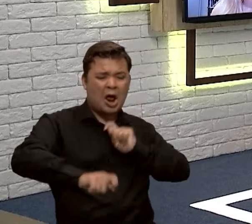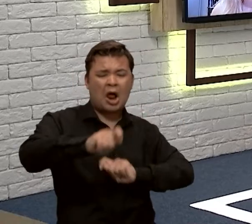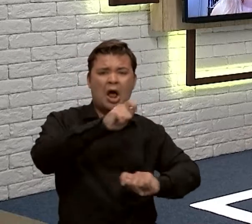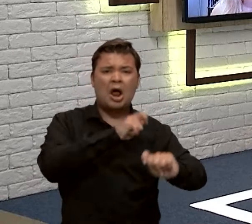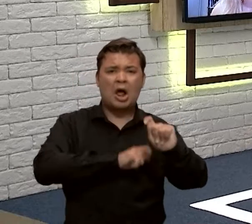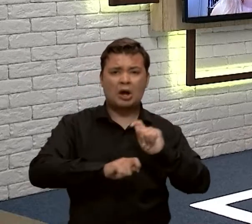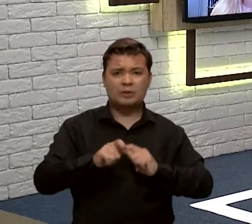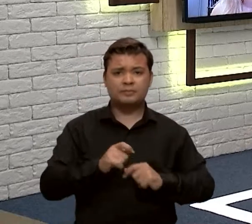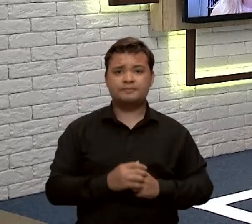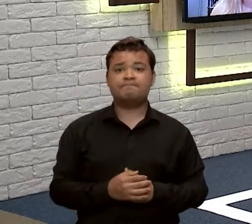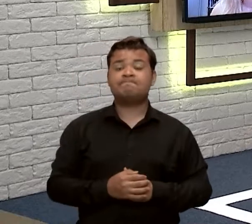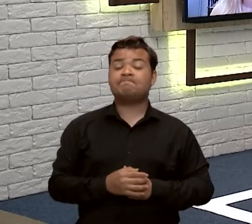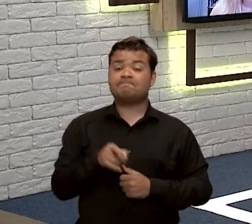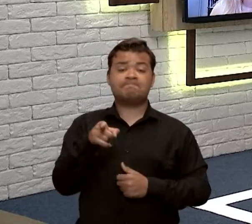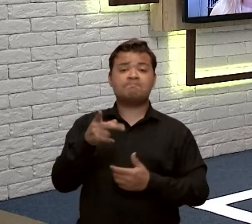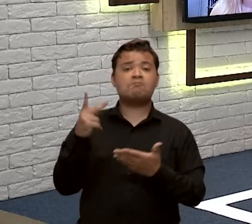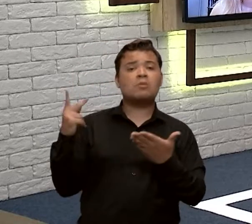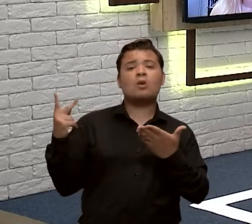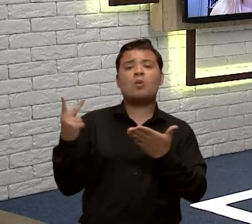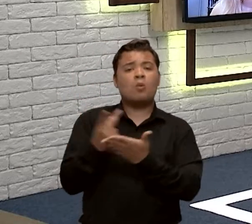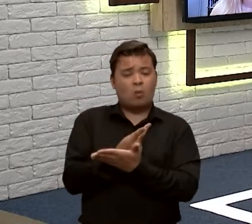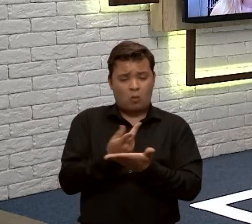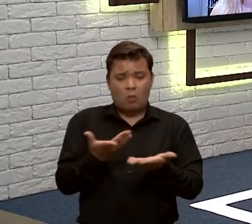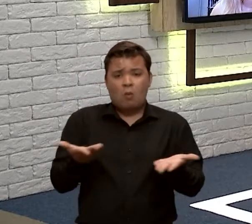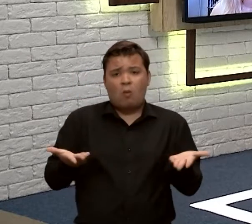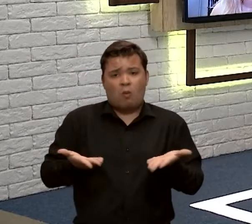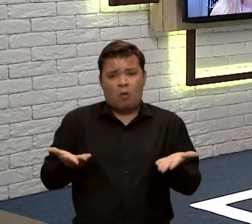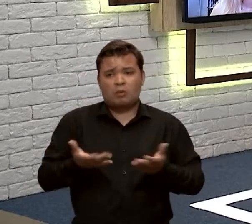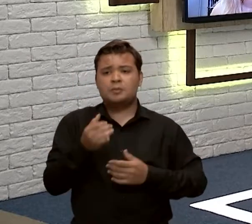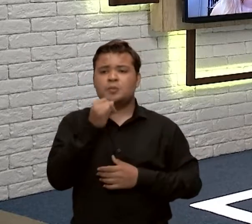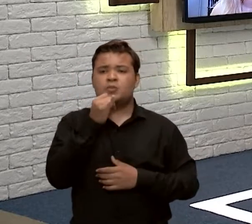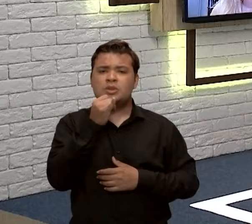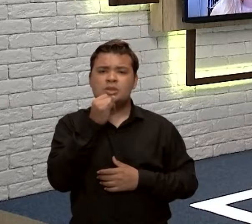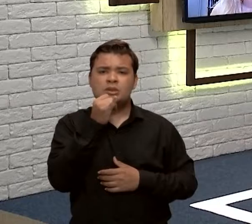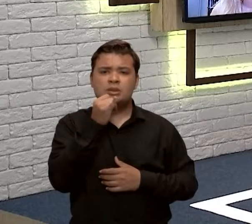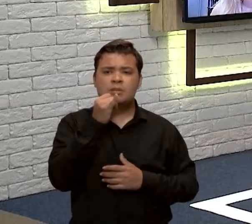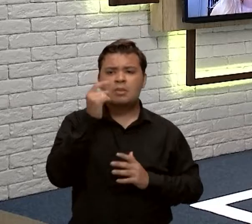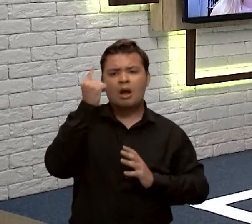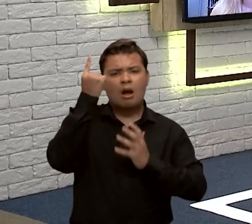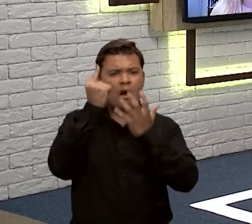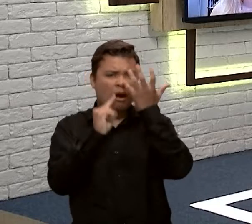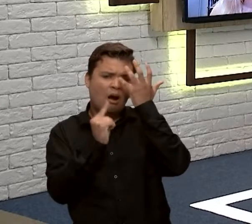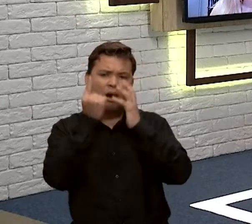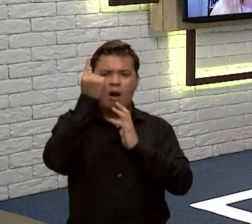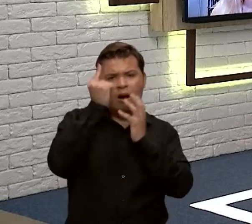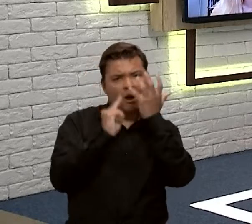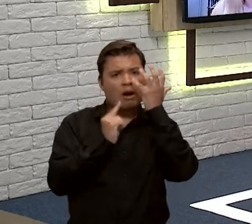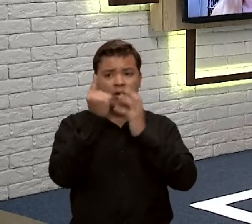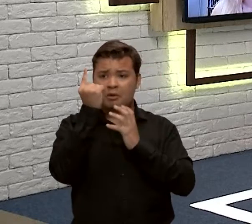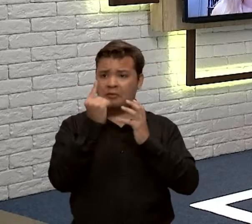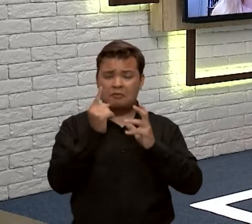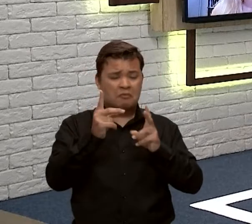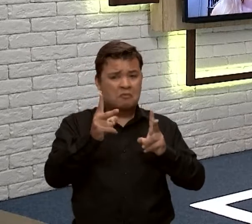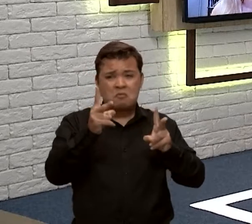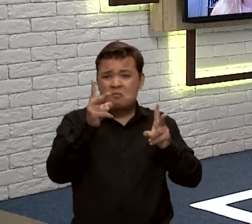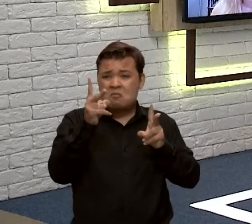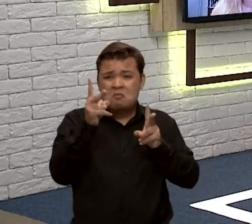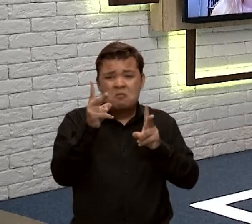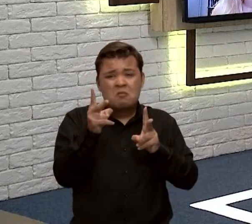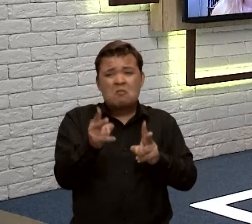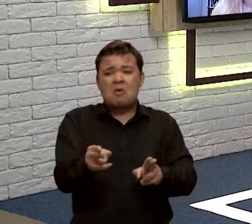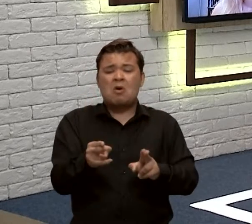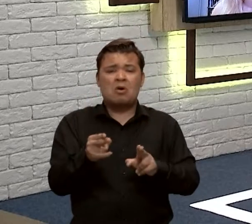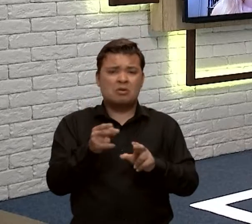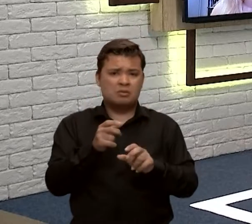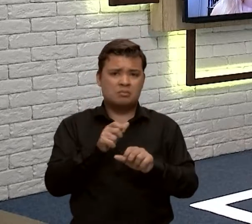isso está acontecendo. Se a gente olha o Carnaval da Marquês de Sapucaí, é isso, Parintins,